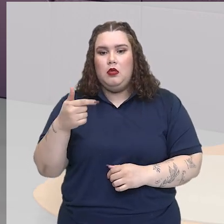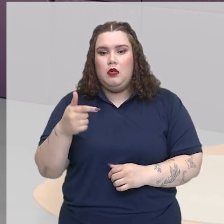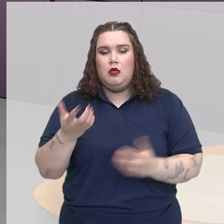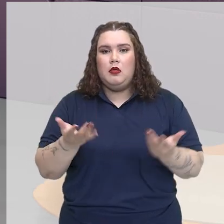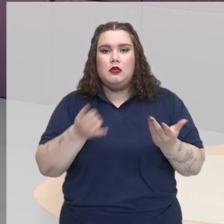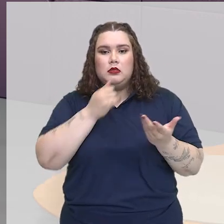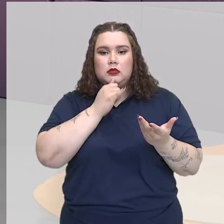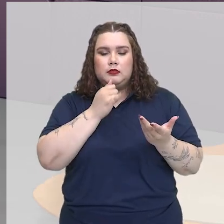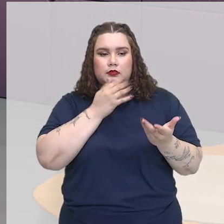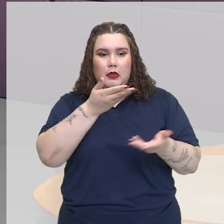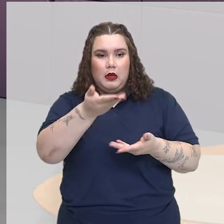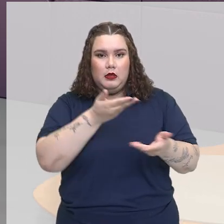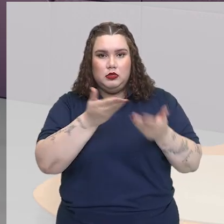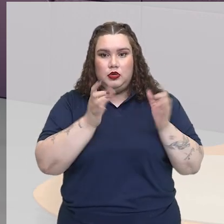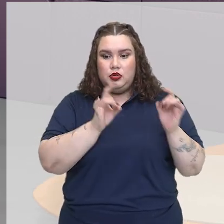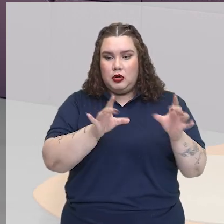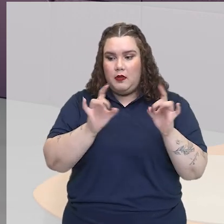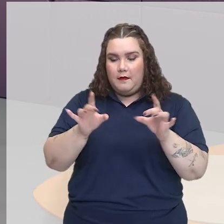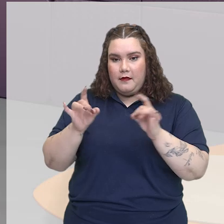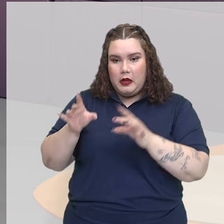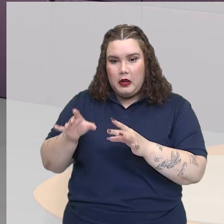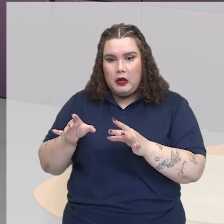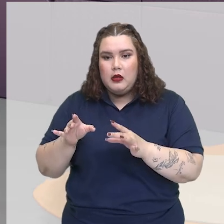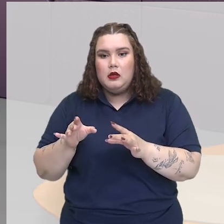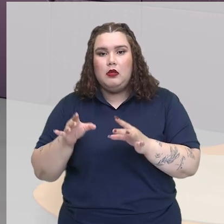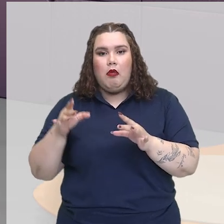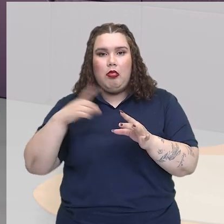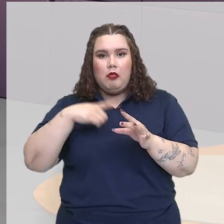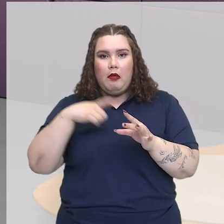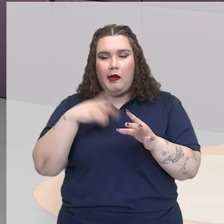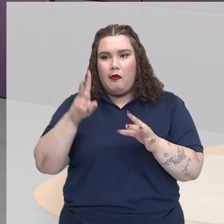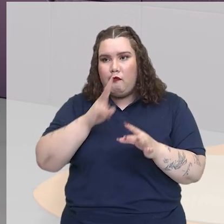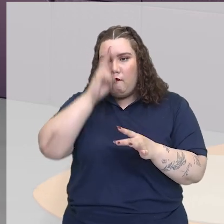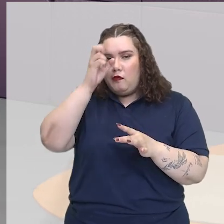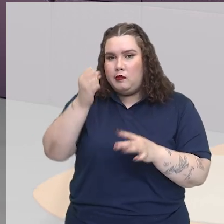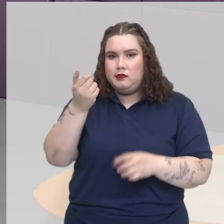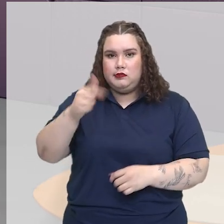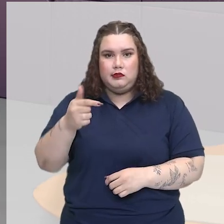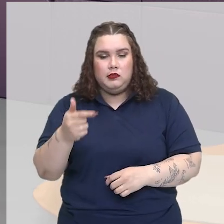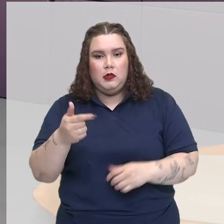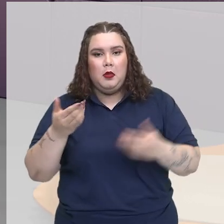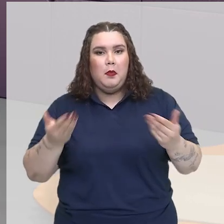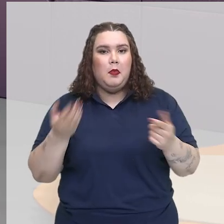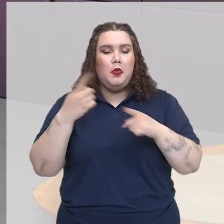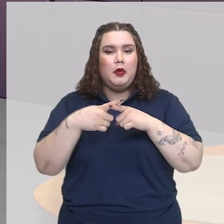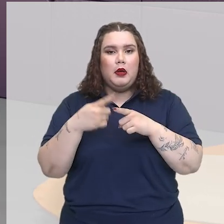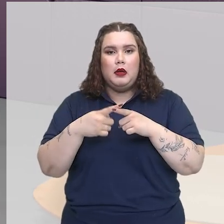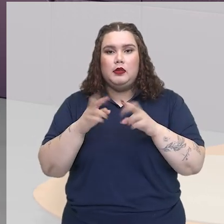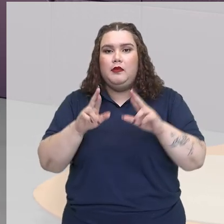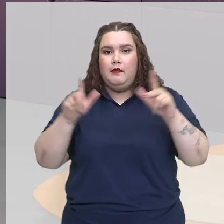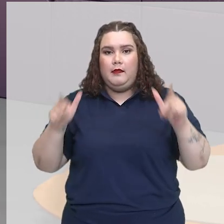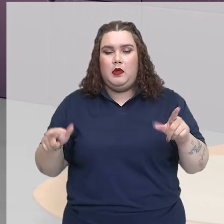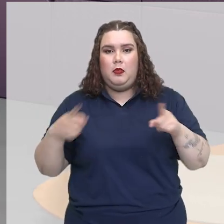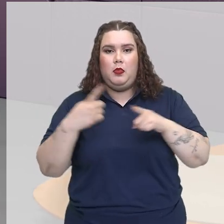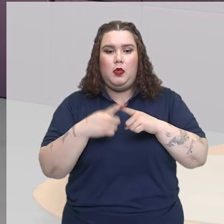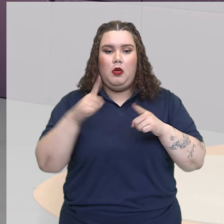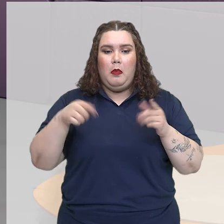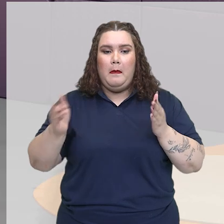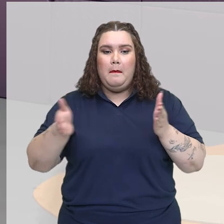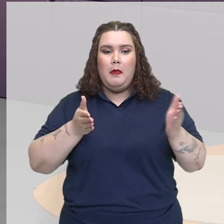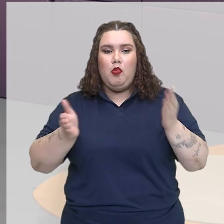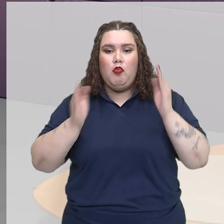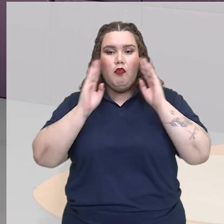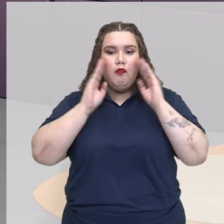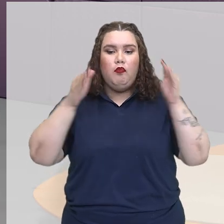as relações comerciais, né, tão fortalecidas. Não, muito pelo contrário. Você tem justamente um período